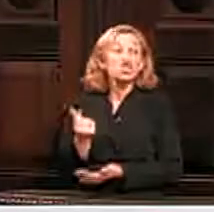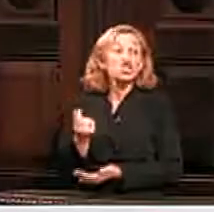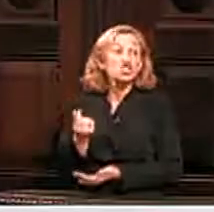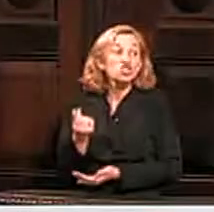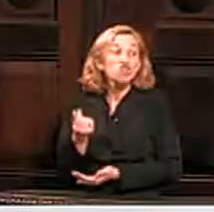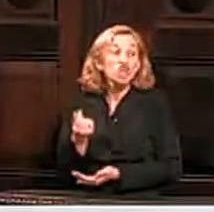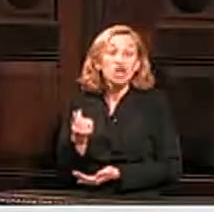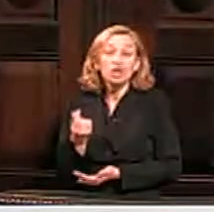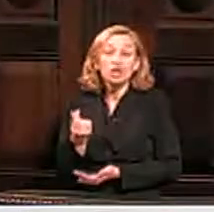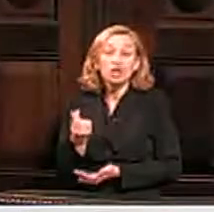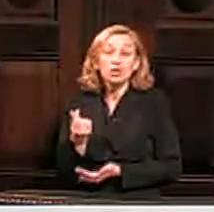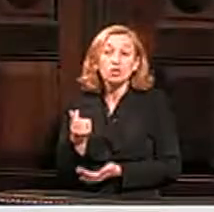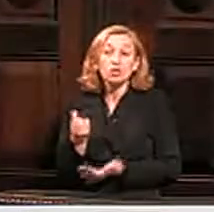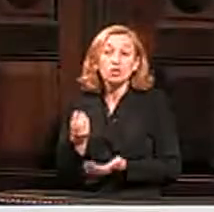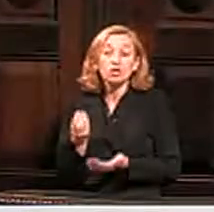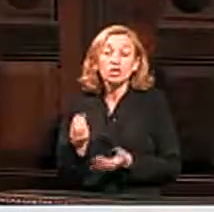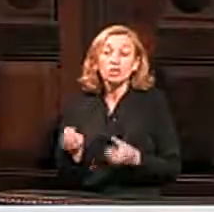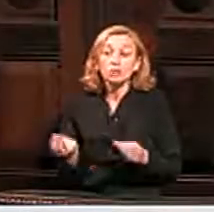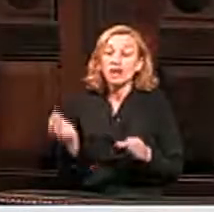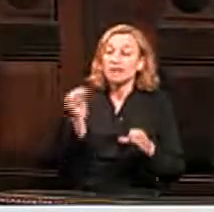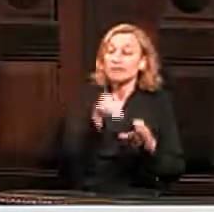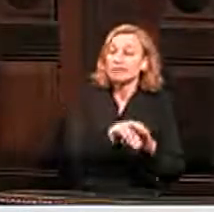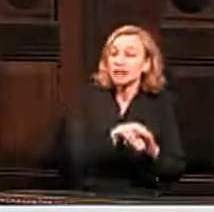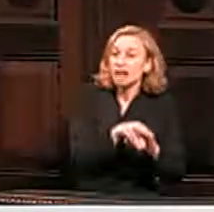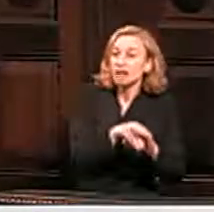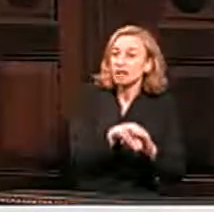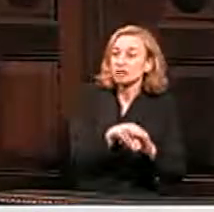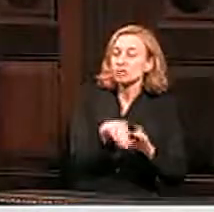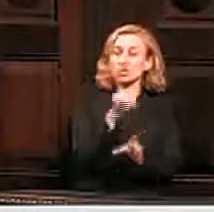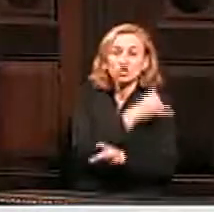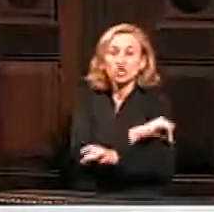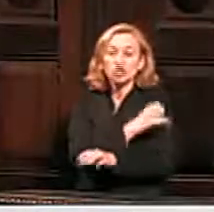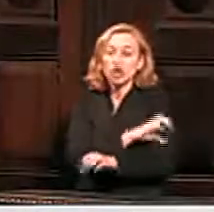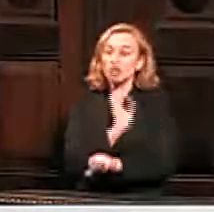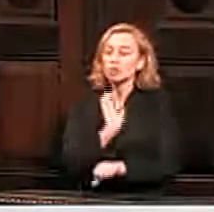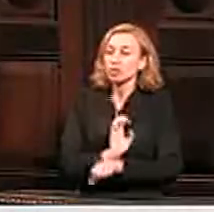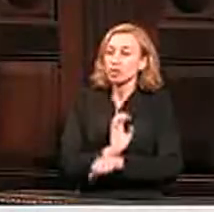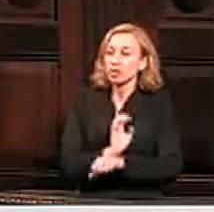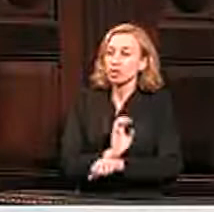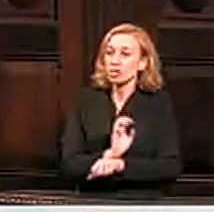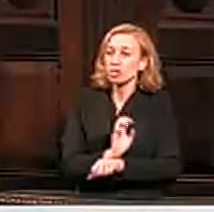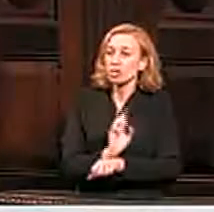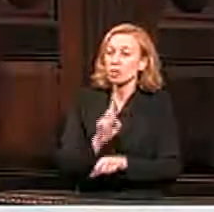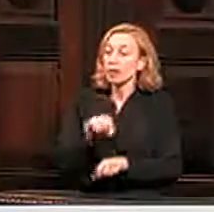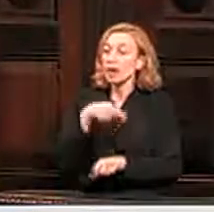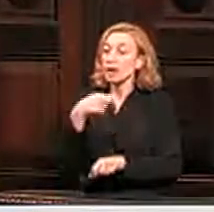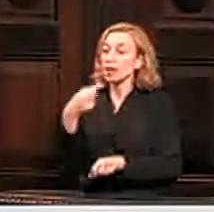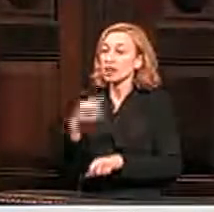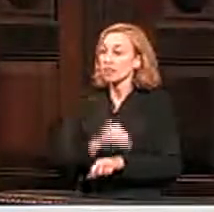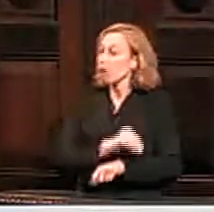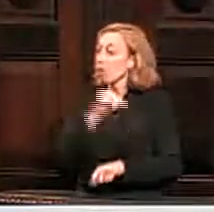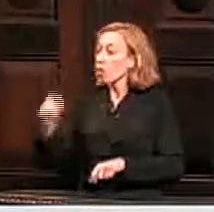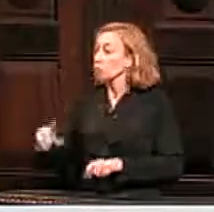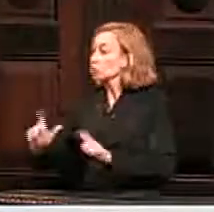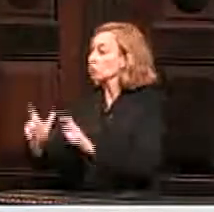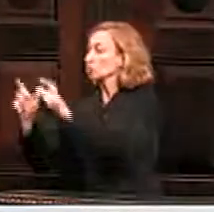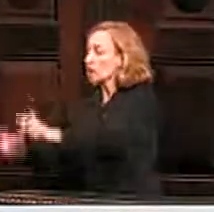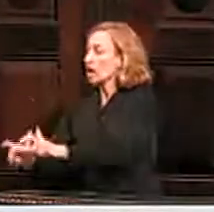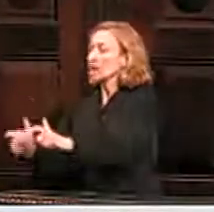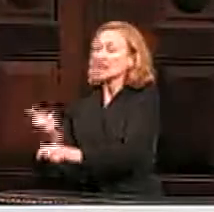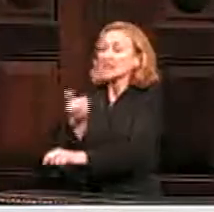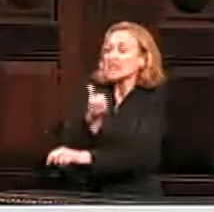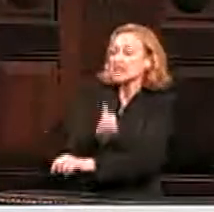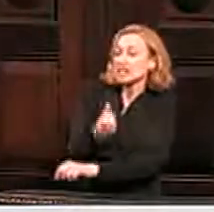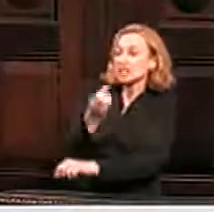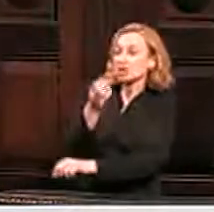deixa de entrar para o Tesouro do Estado do Rio de Janeiro, da ordem de 15 milhões por mês, ou seja, 180